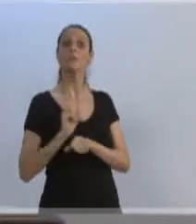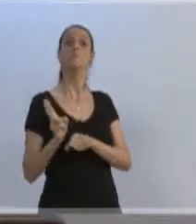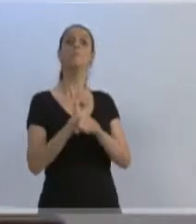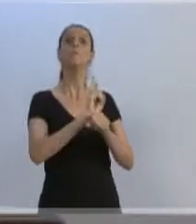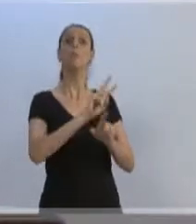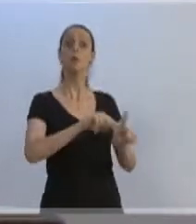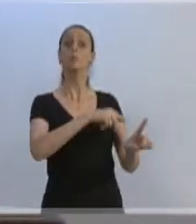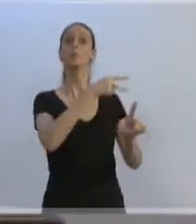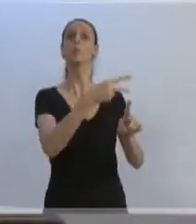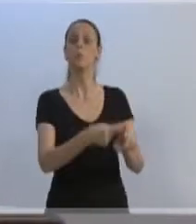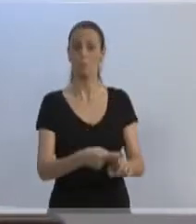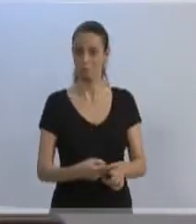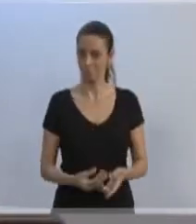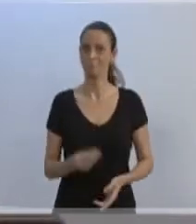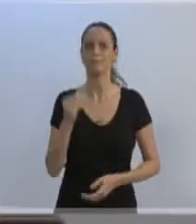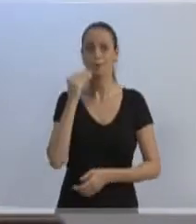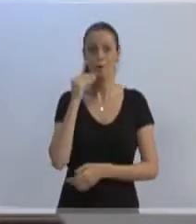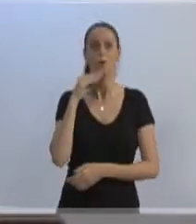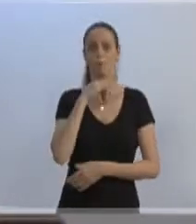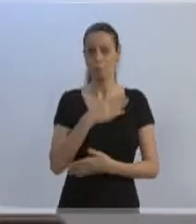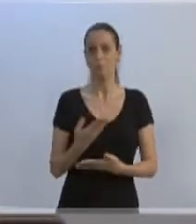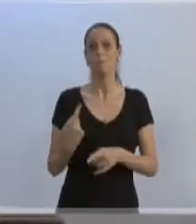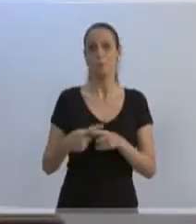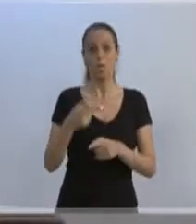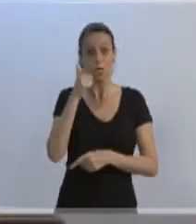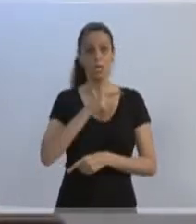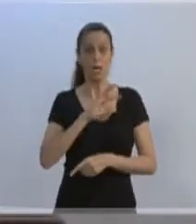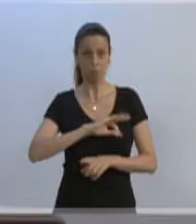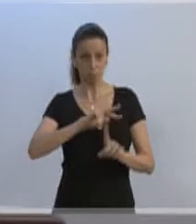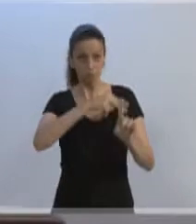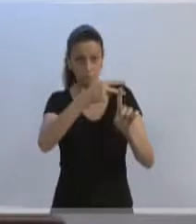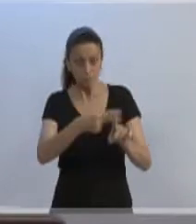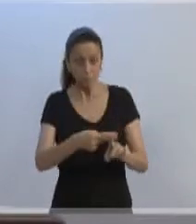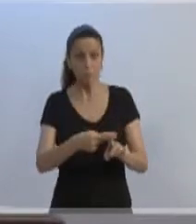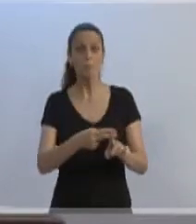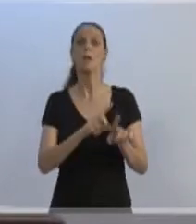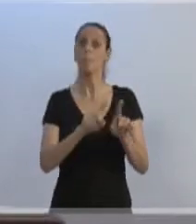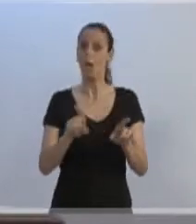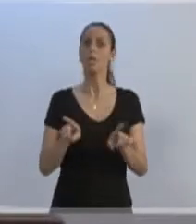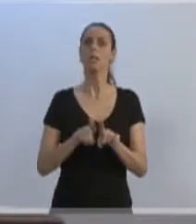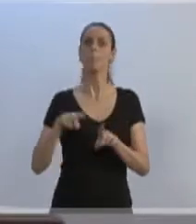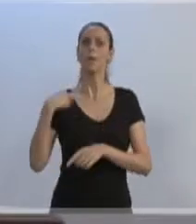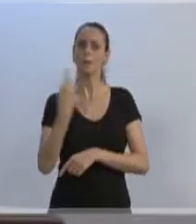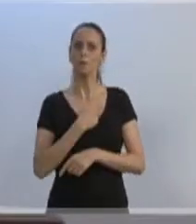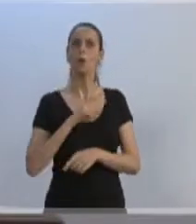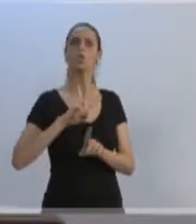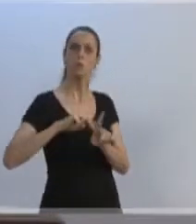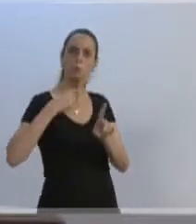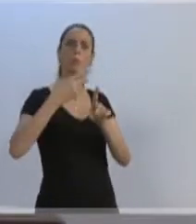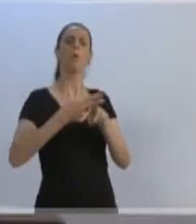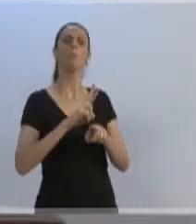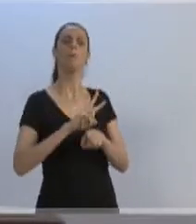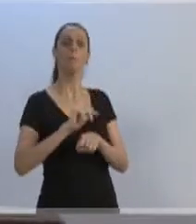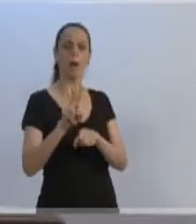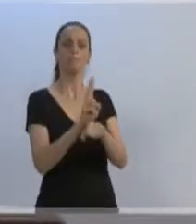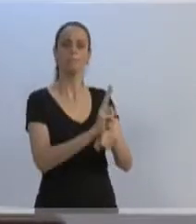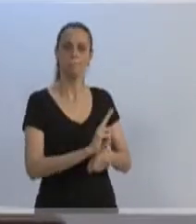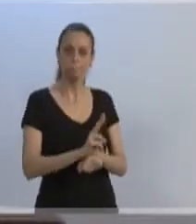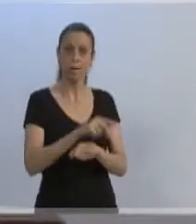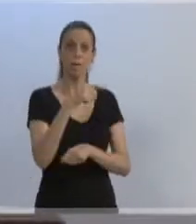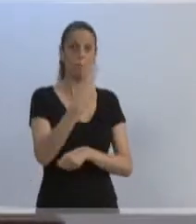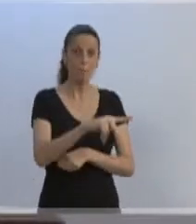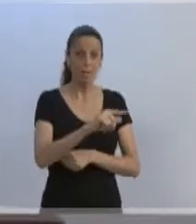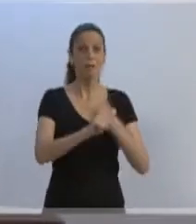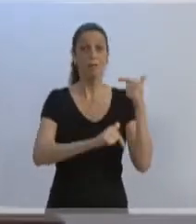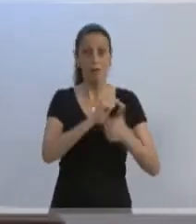obviamente que recebem essa gratificação mas também dobra a fiscalização sobre eles e também o dever